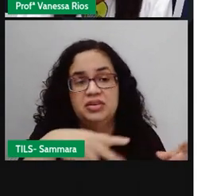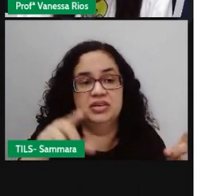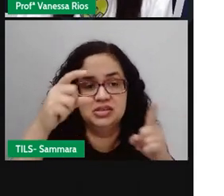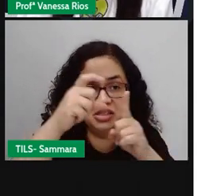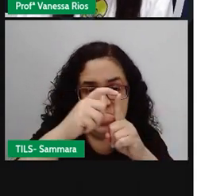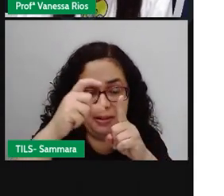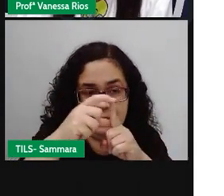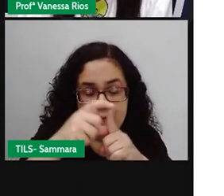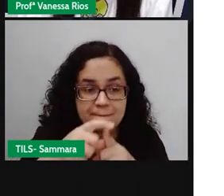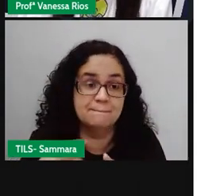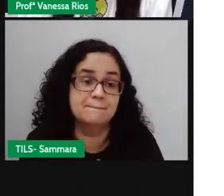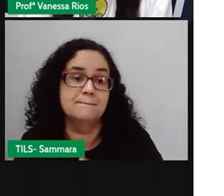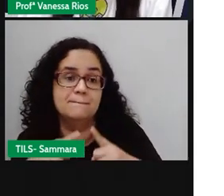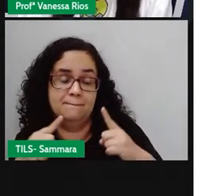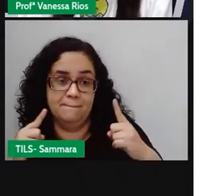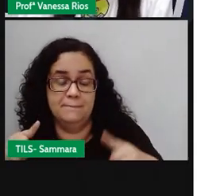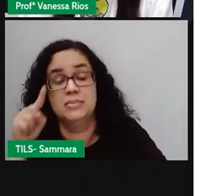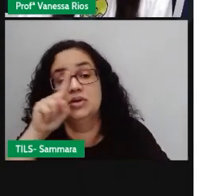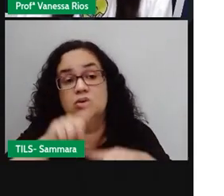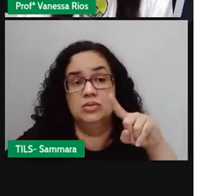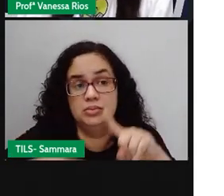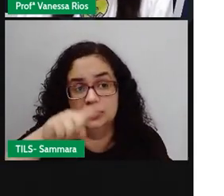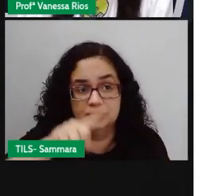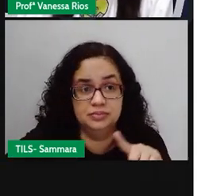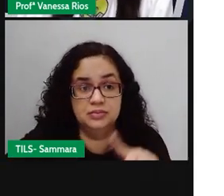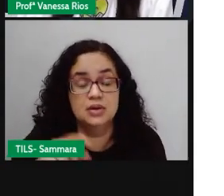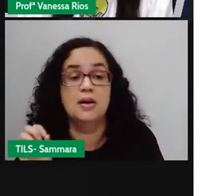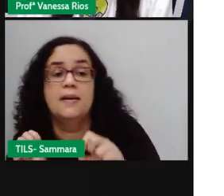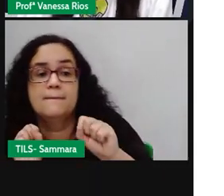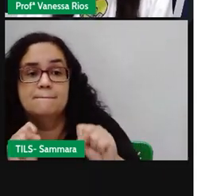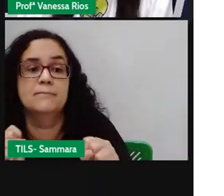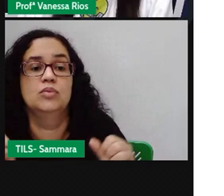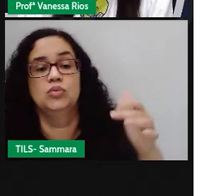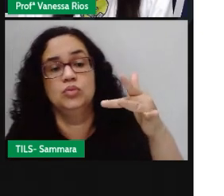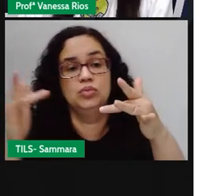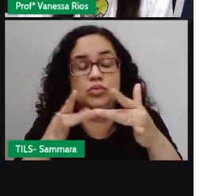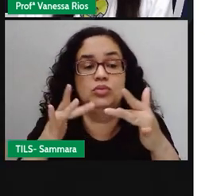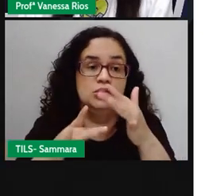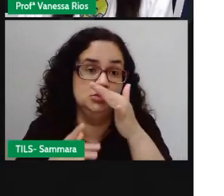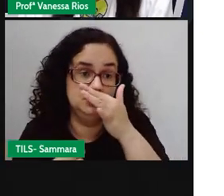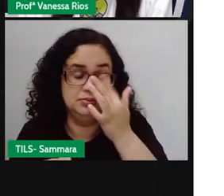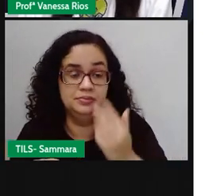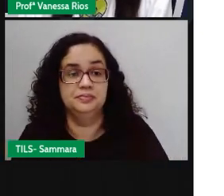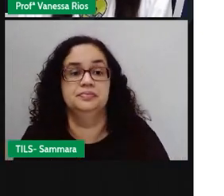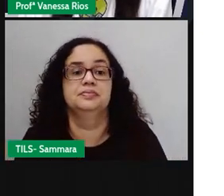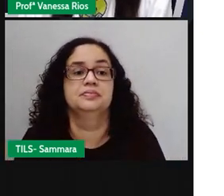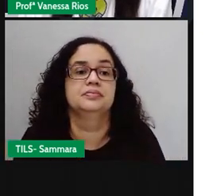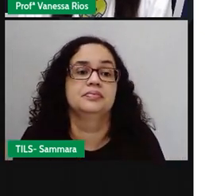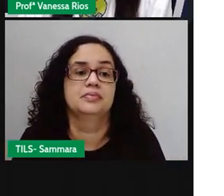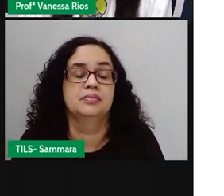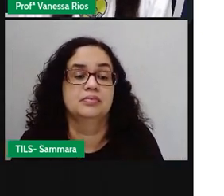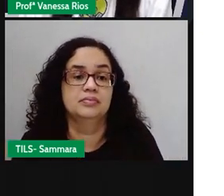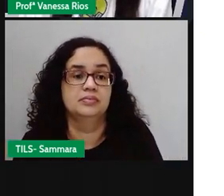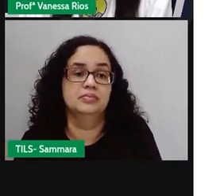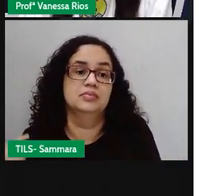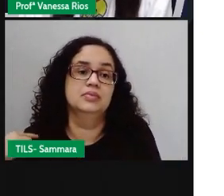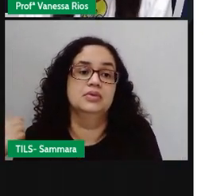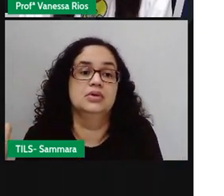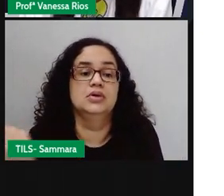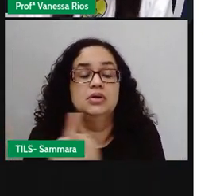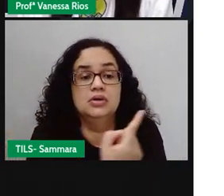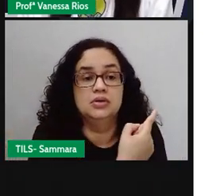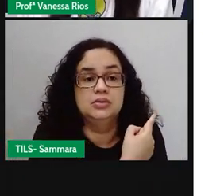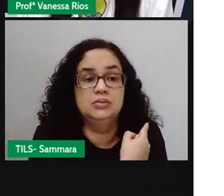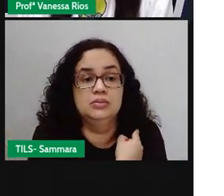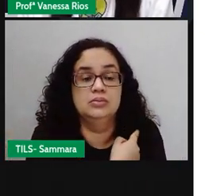é? Mas o patrimônio material, ele está relacionado às construções, aos